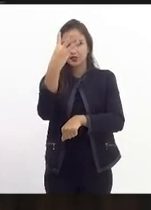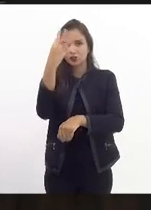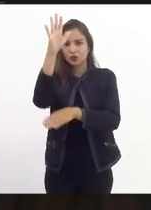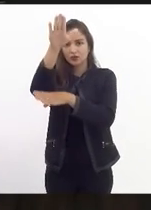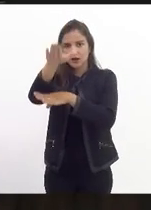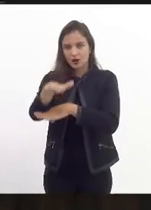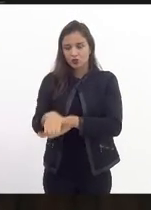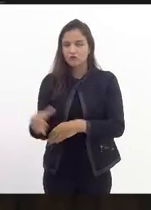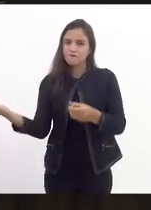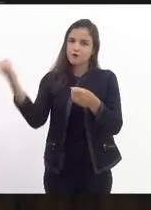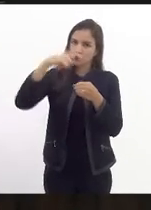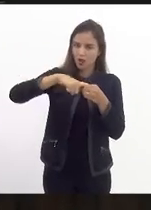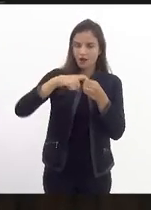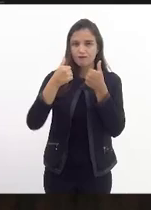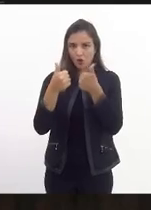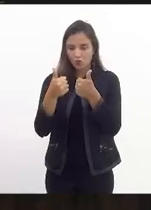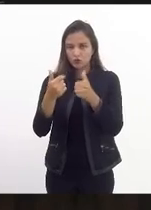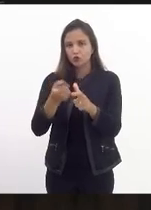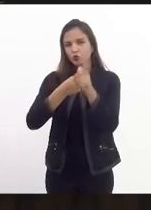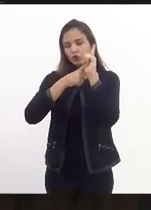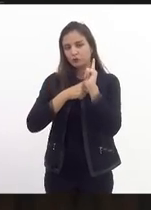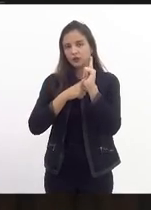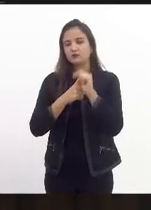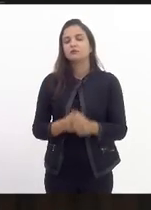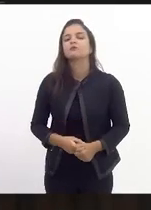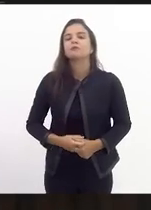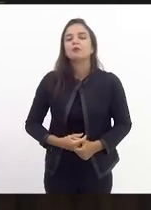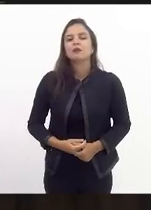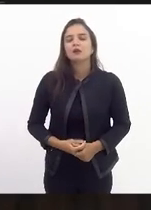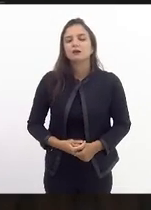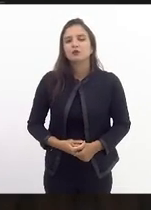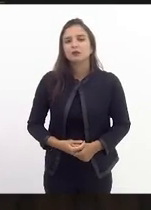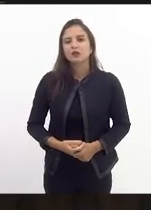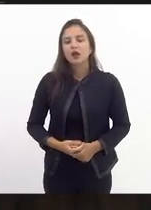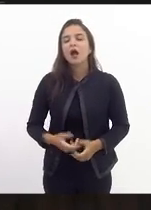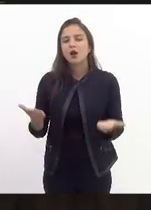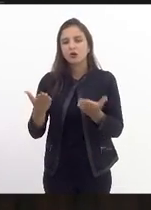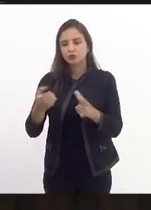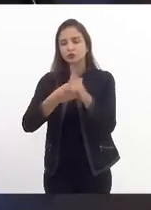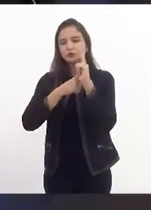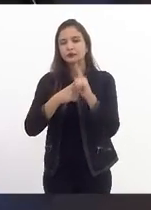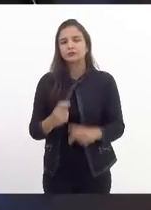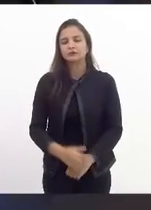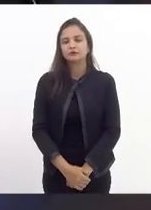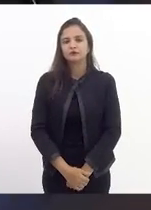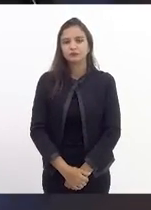retornaremos com a ordem do dia. Está suspensa a sessão.